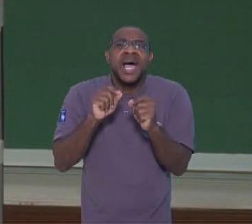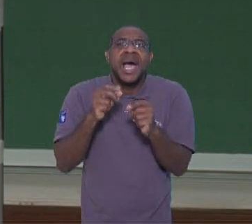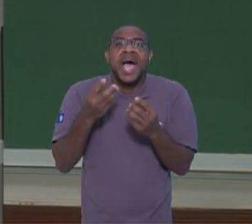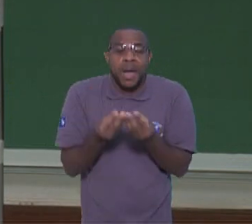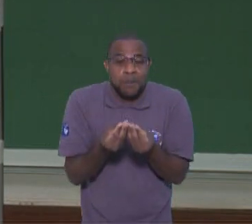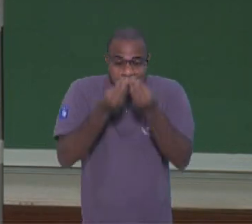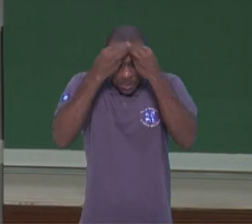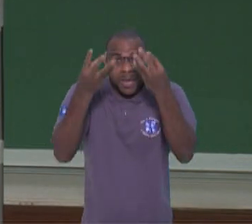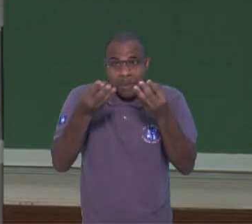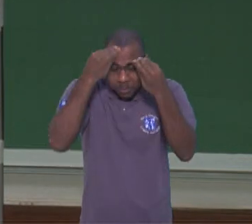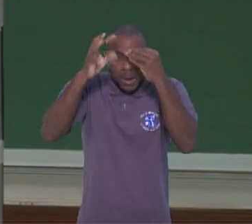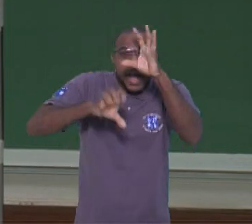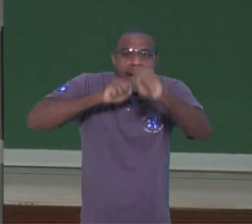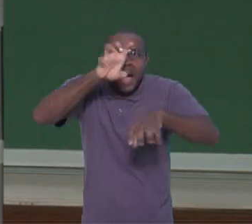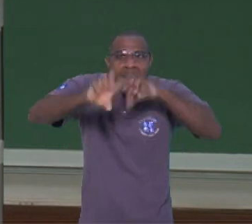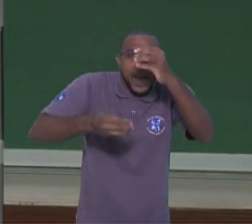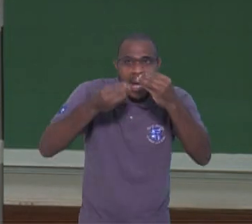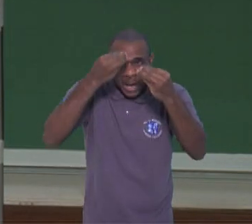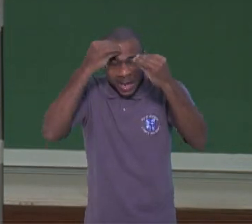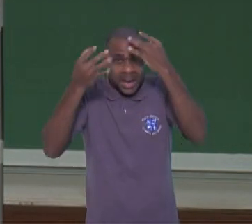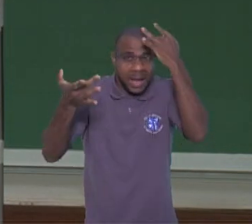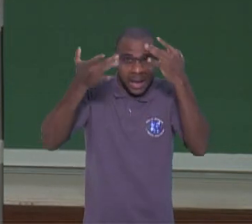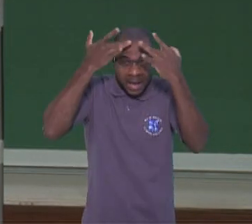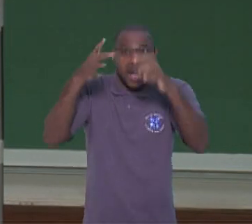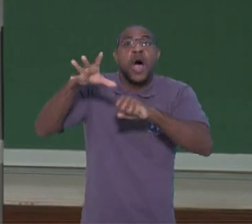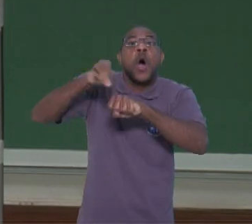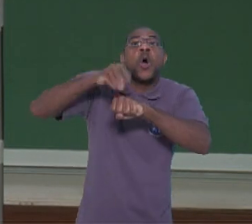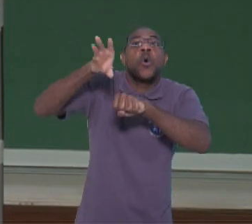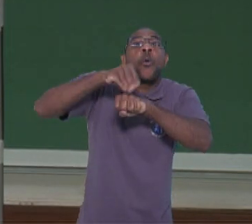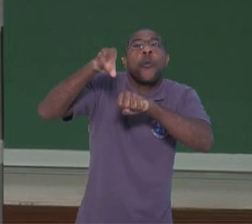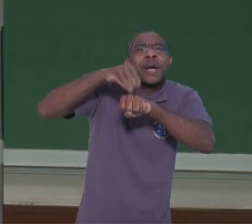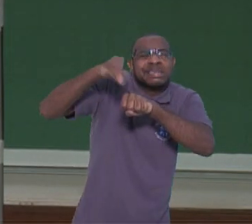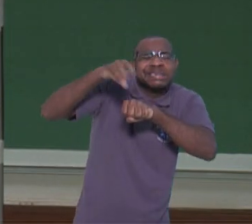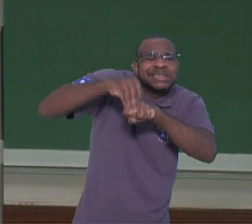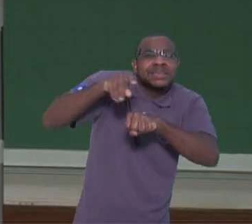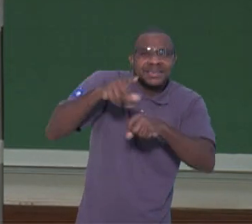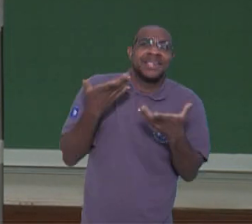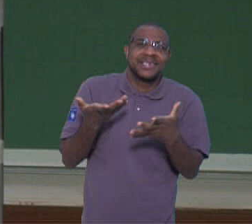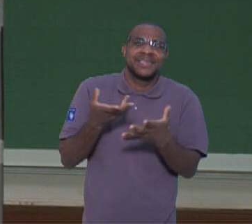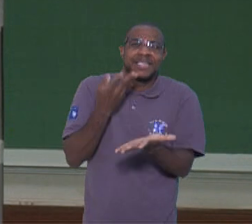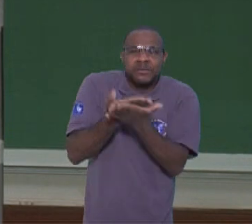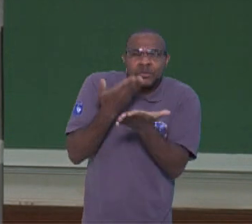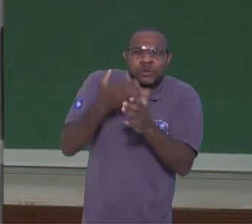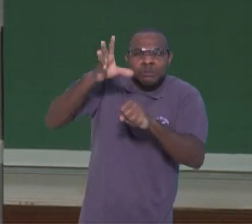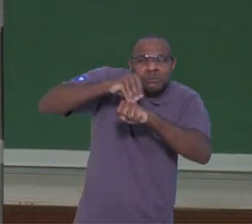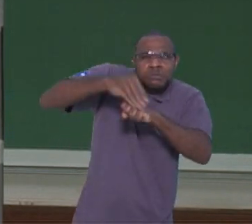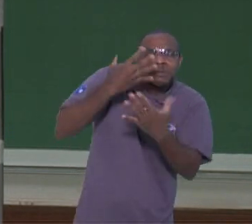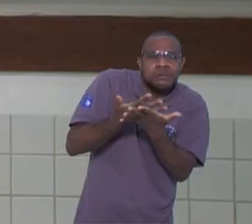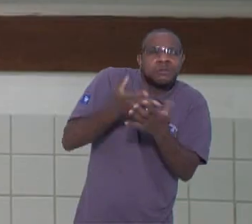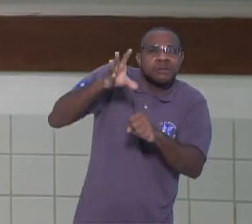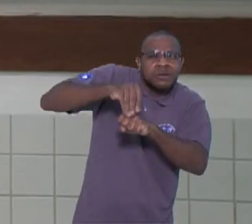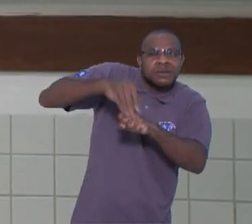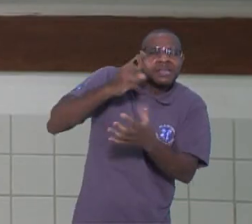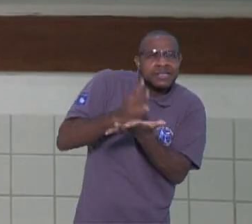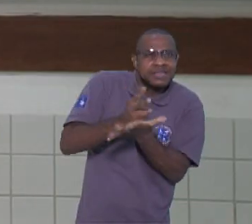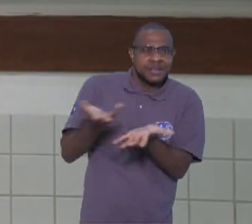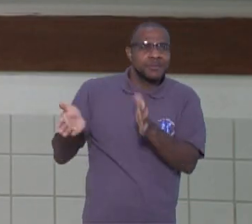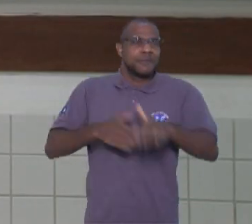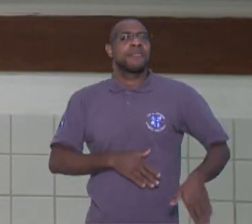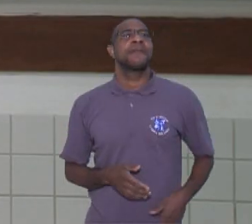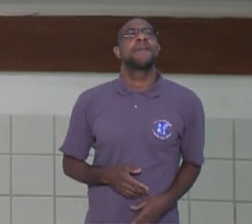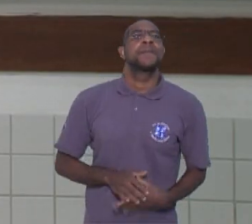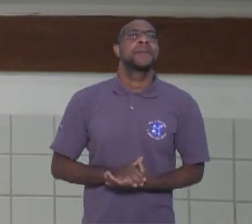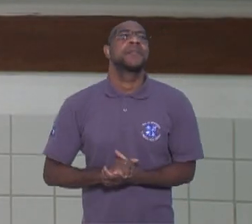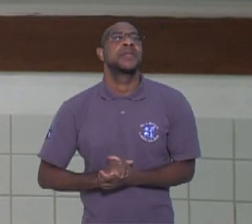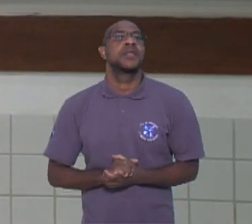que eu quero, que você sempre estude matemática e que vá aprendendo cada vez mais. Tá bom, campeão? Isso daí. Ok, mas vamos